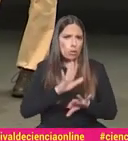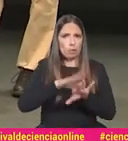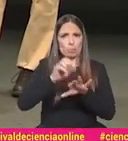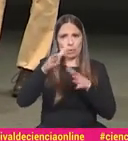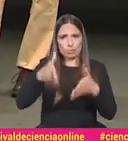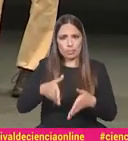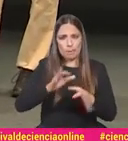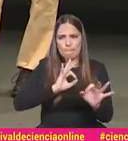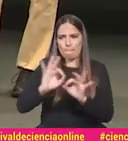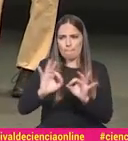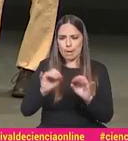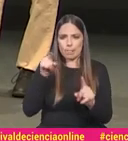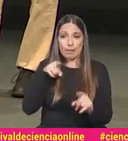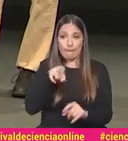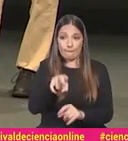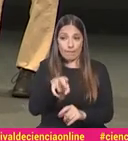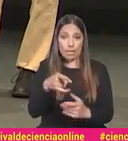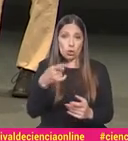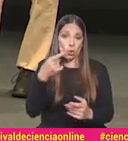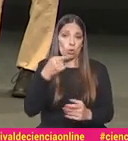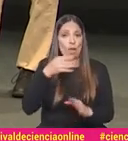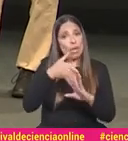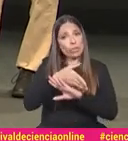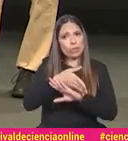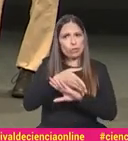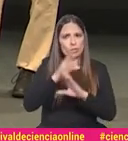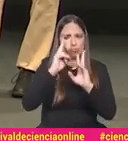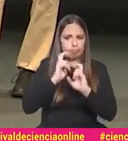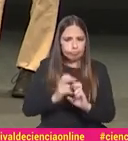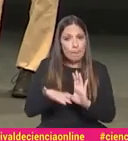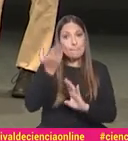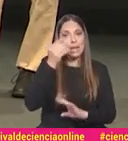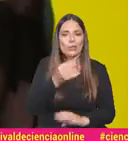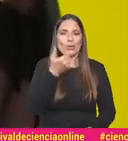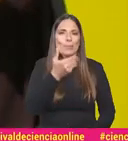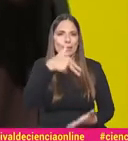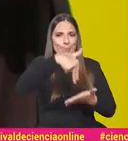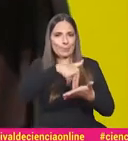nos preparar para eles com mais conhecimento. Sr. Ministro, muito obrigada pela sua